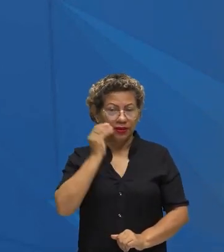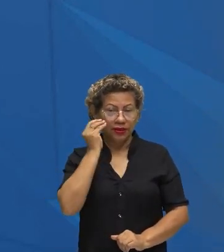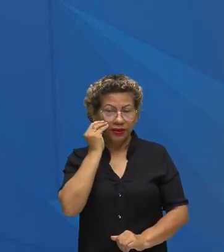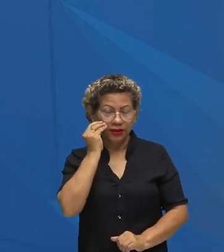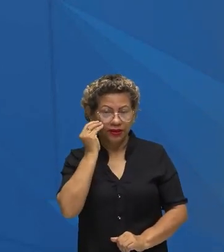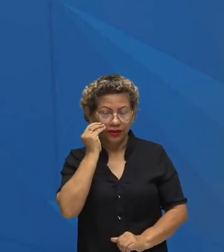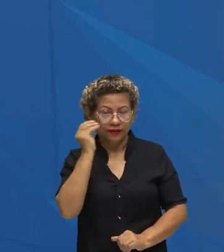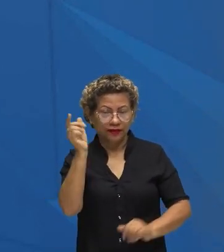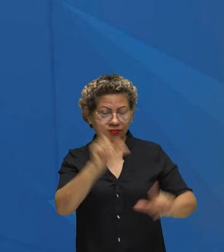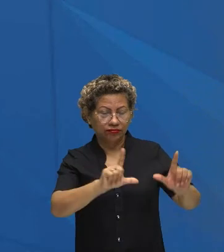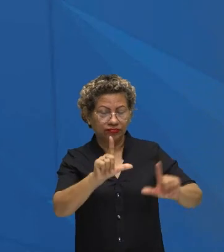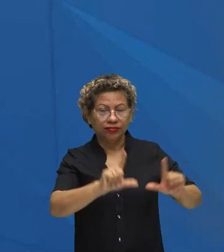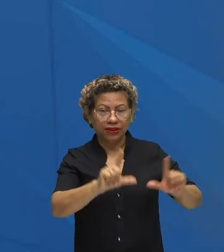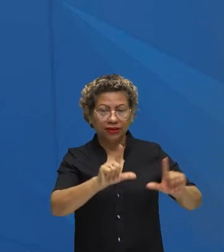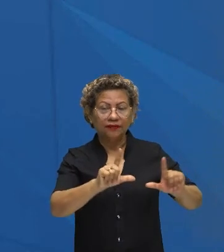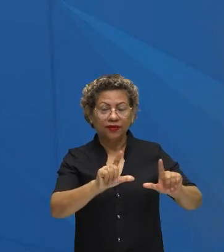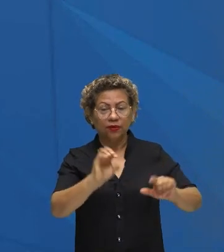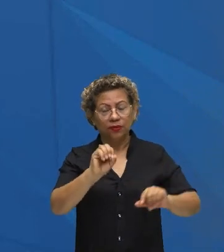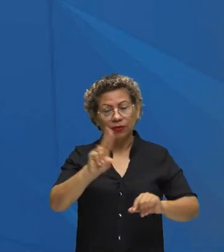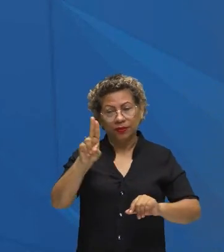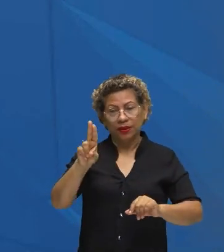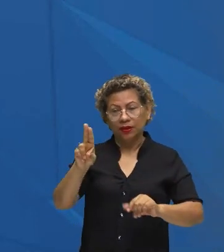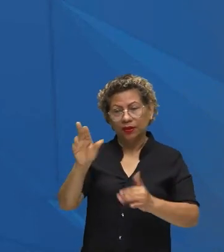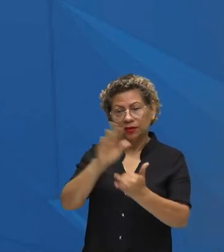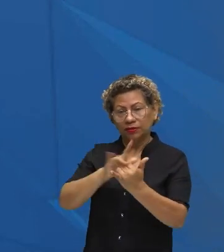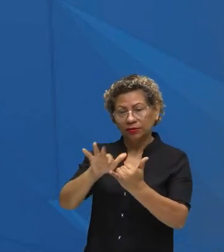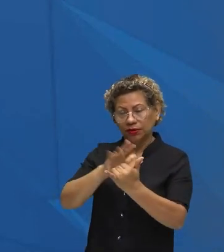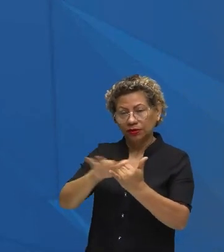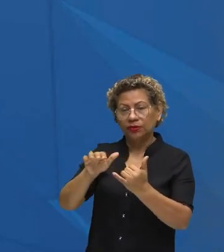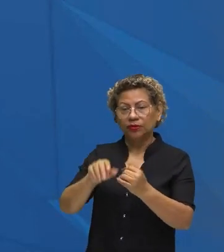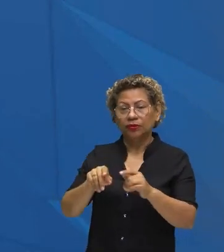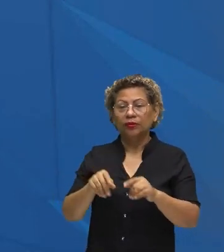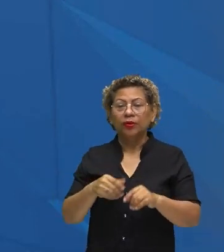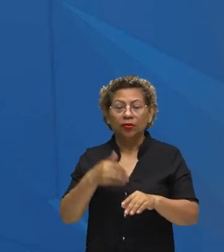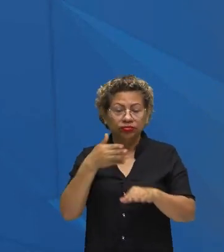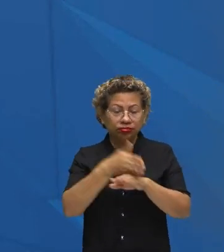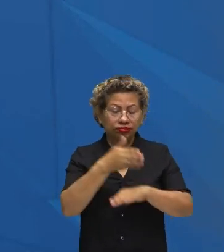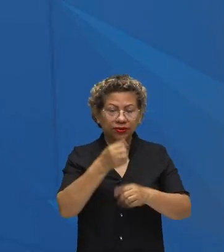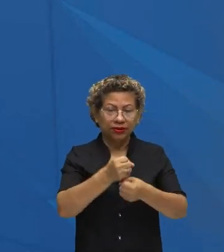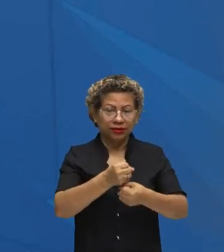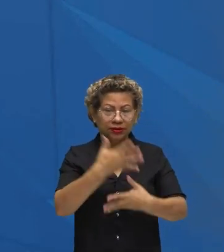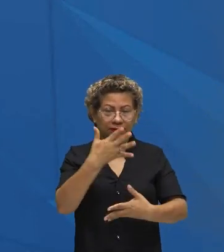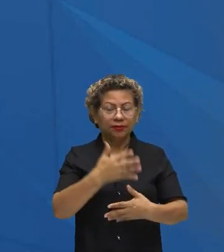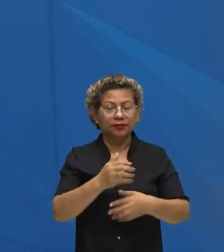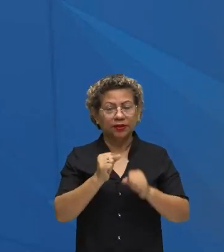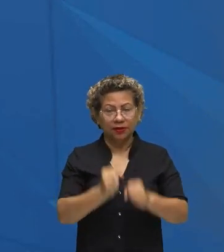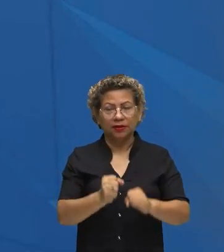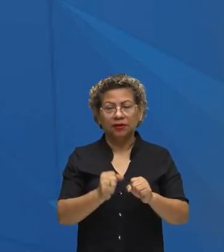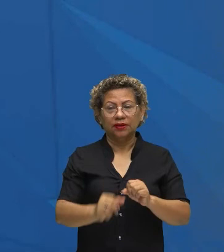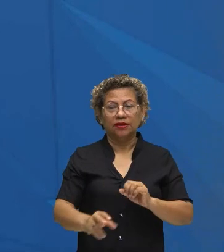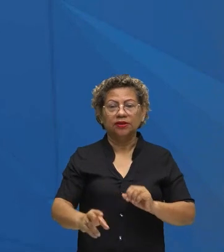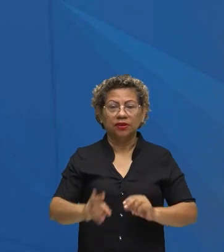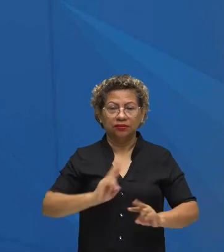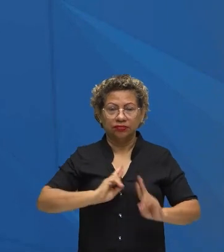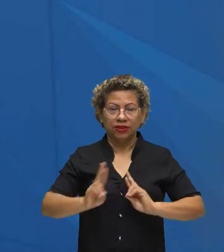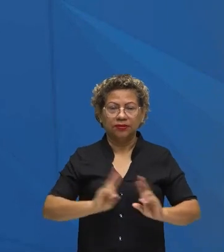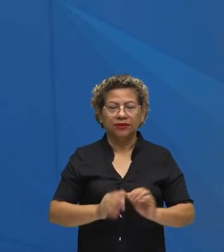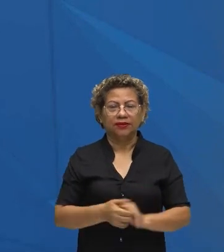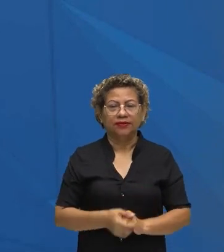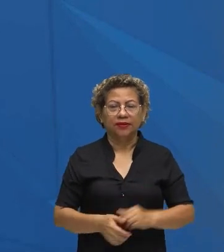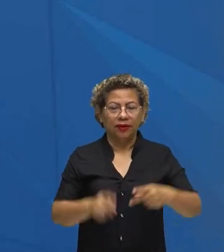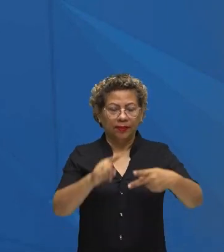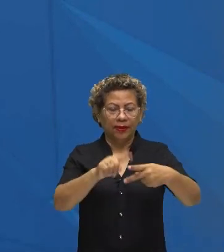TV ou pelo YouTube, anota no caderno ou participa do chat. Não existe rosa sem flor,